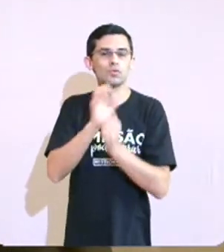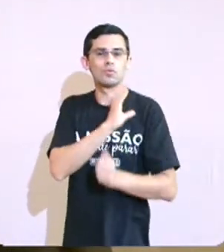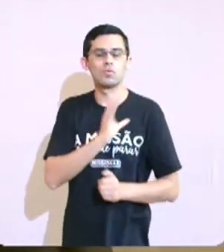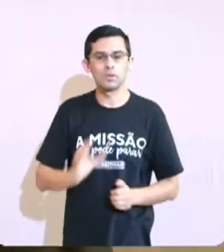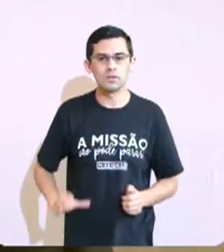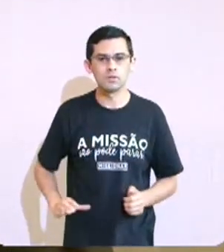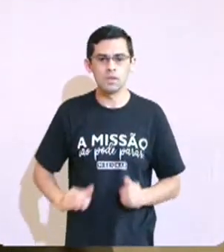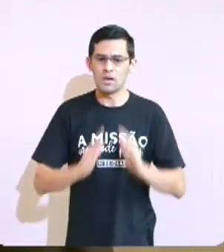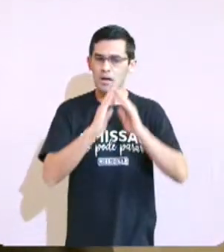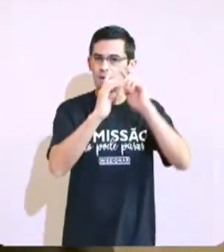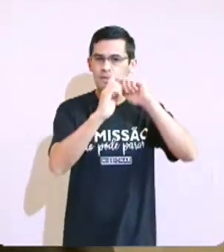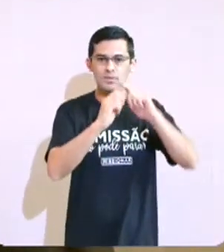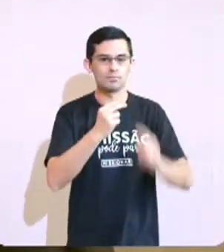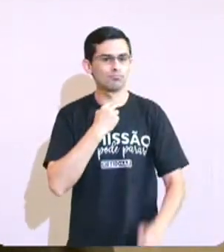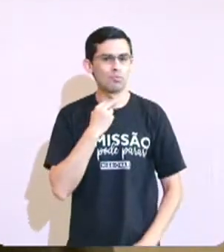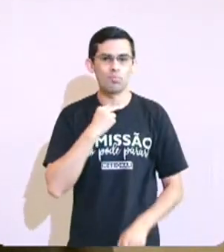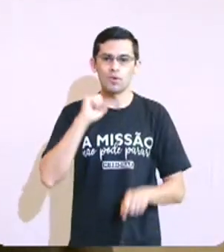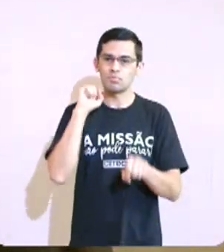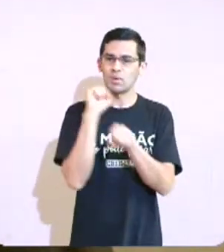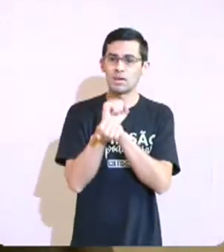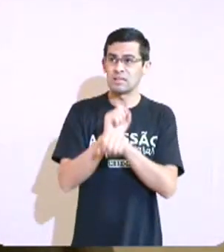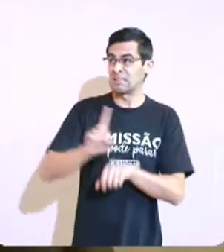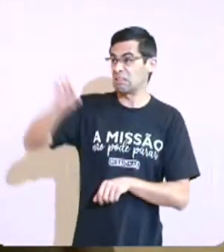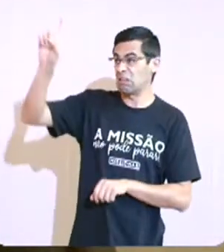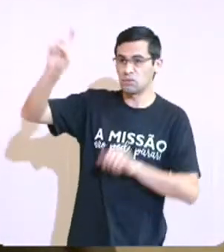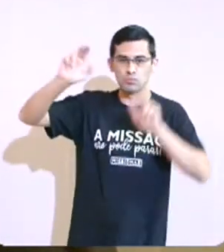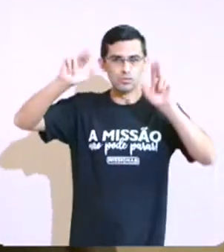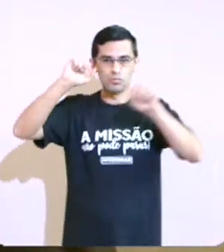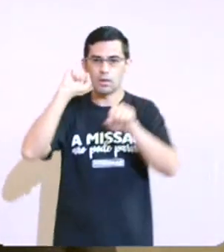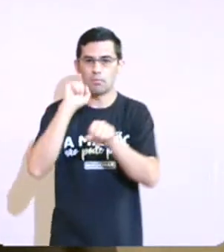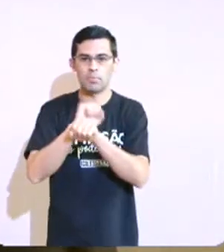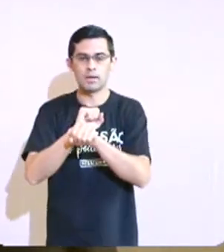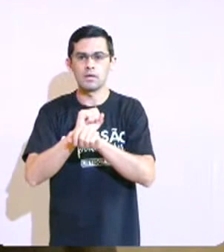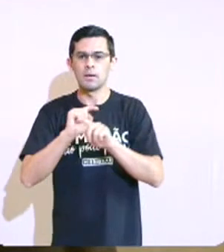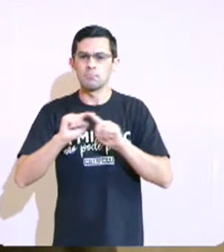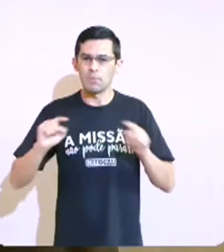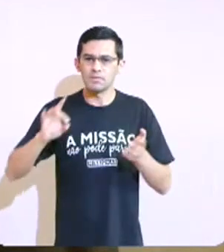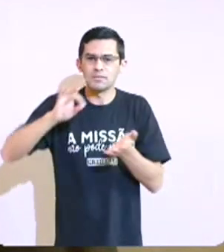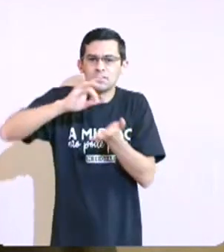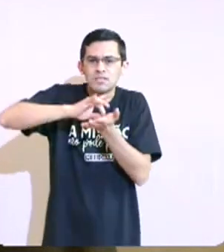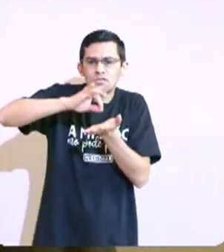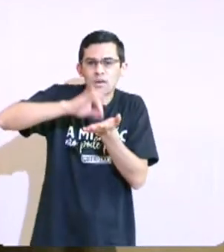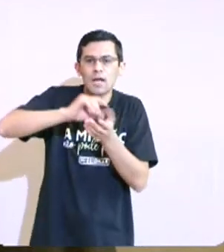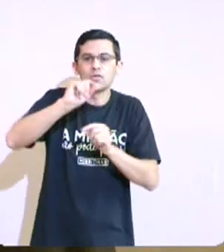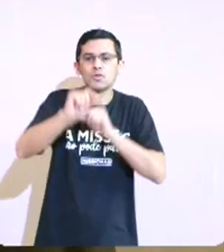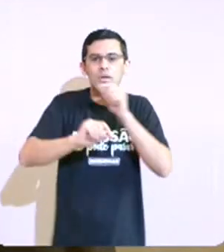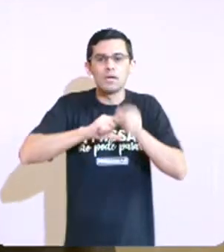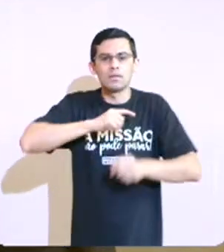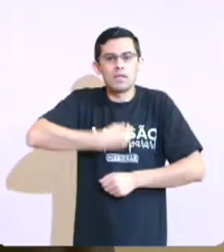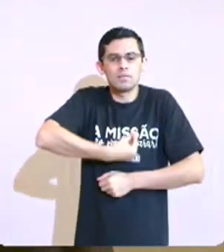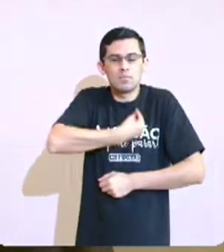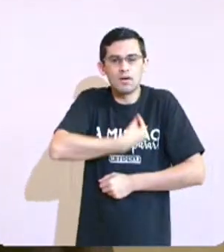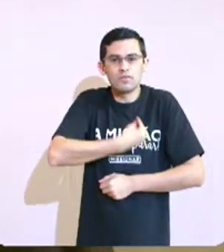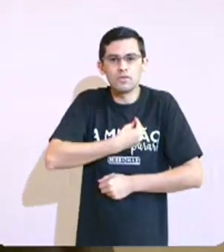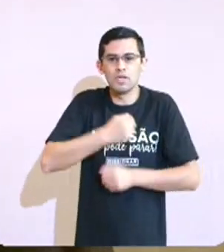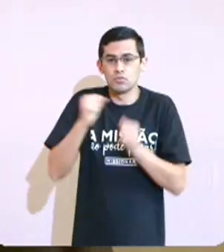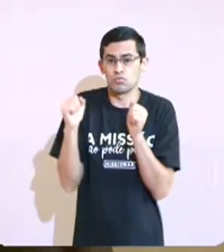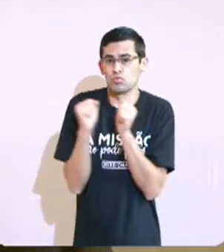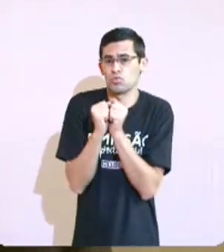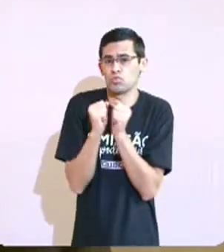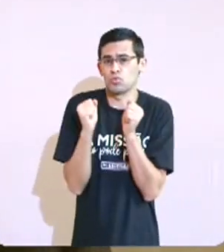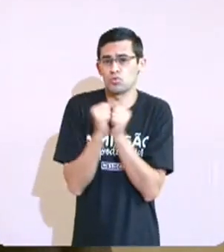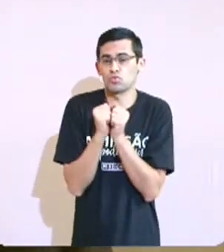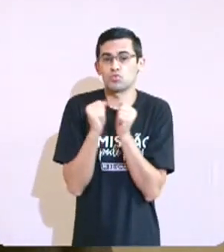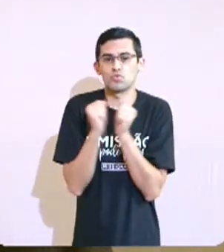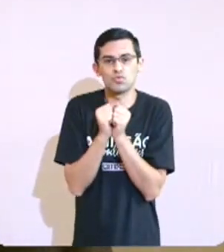A igreja não para, porque Deus não para. Mas o privilégio de caminhar à frente,